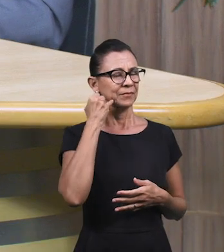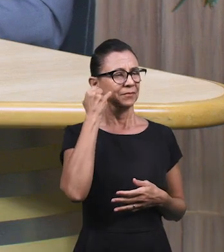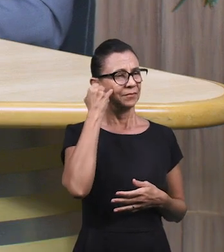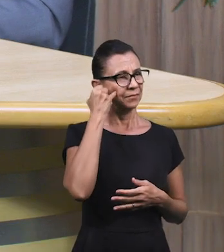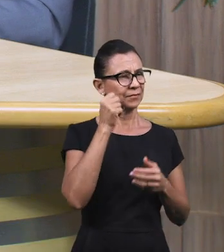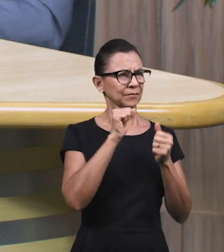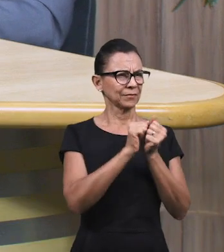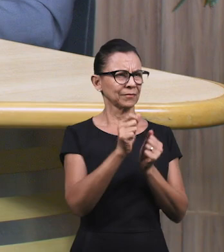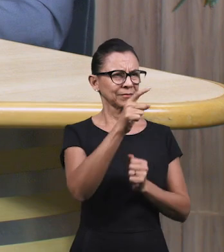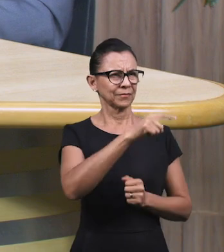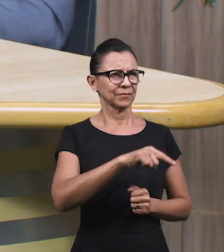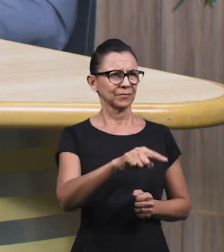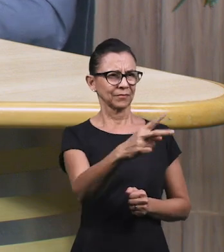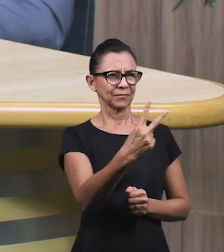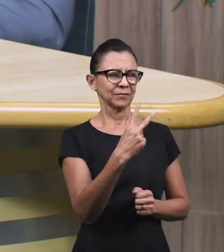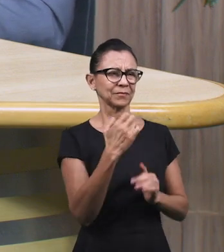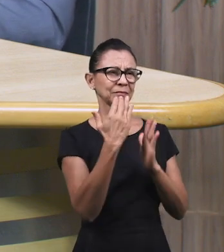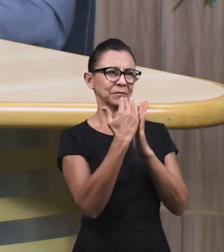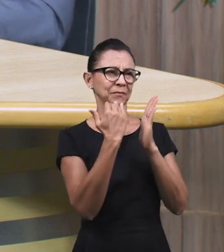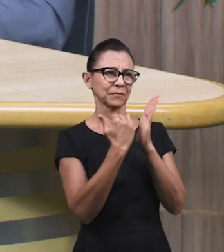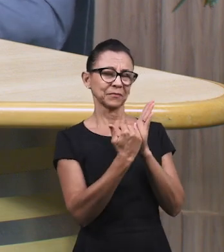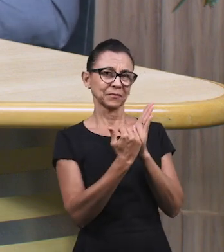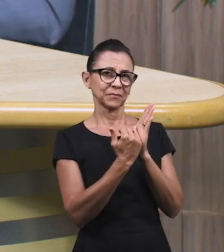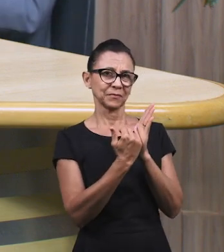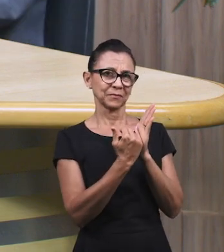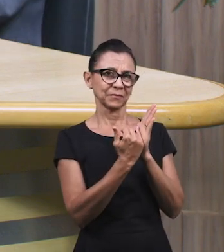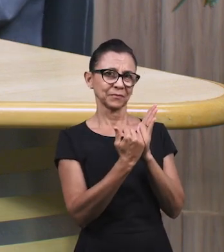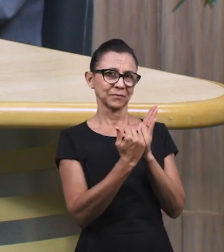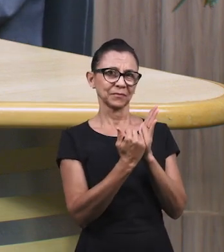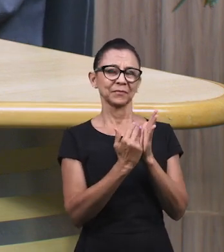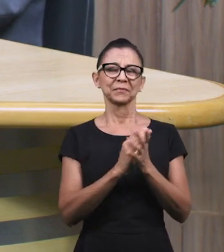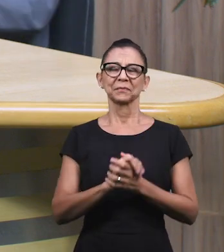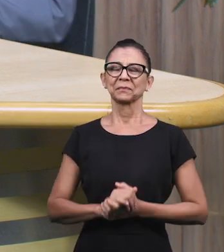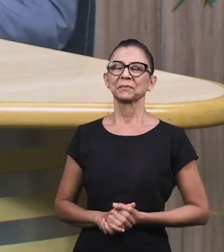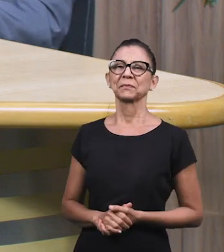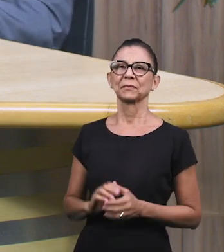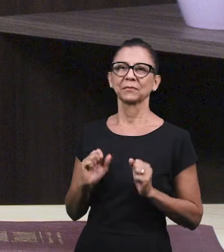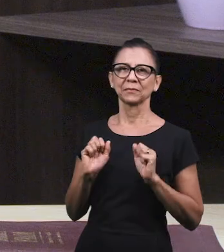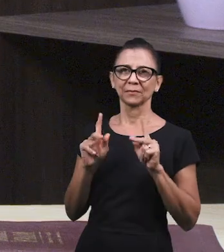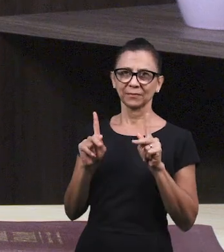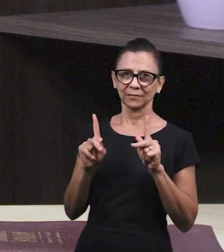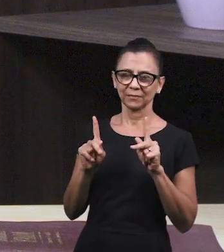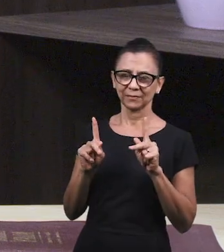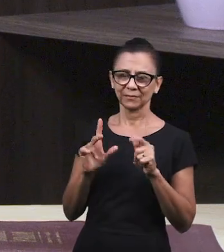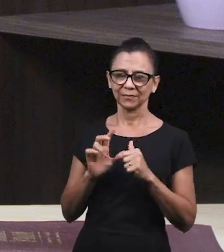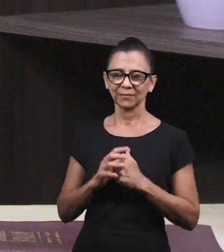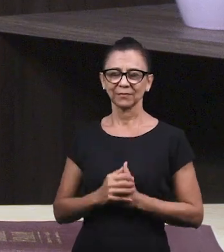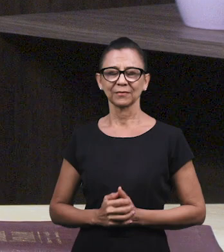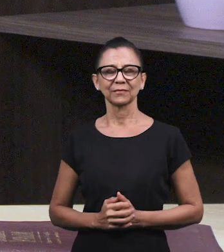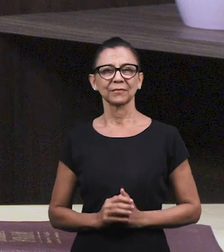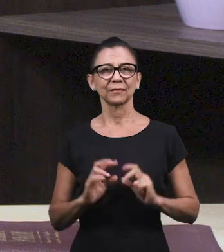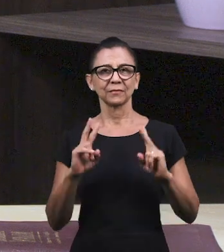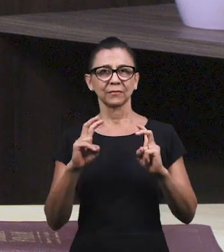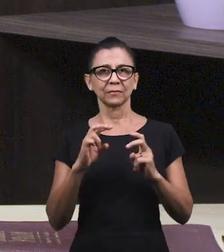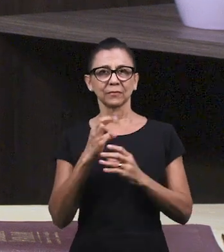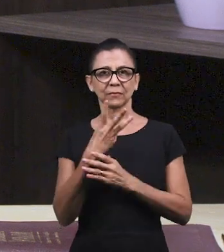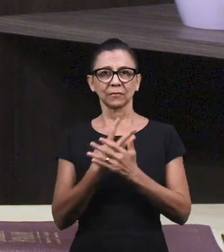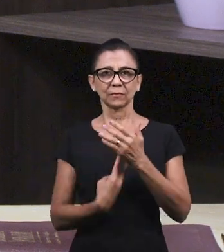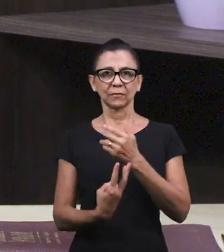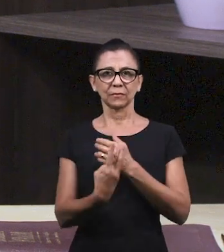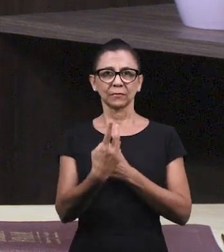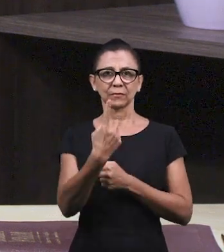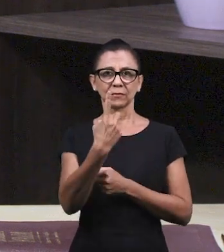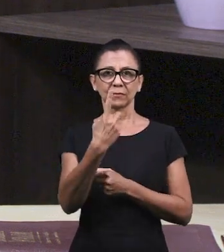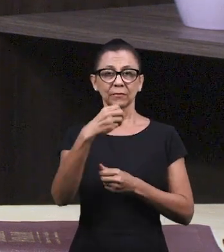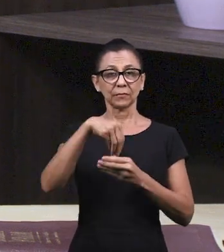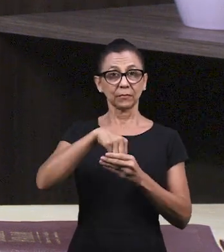aí participando desse programa e finalizando isso aí. Amém. Vamos lá. Como falamos, o tema é a Trindade